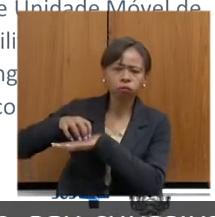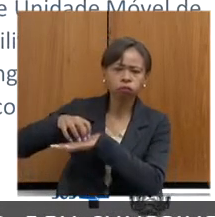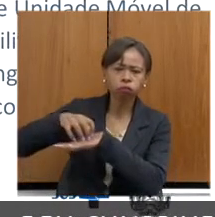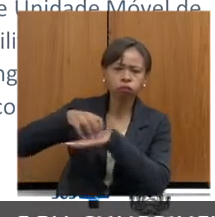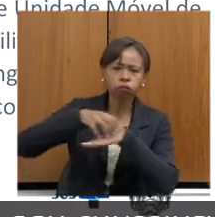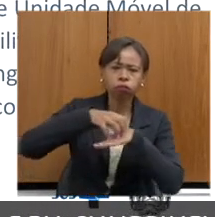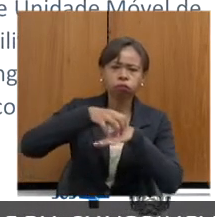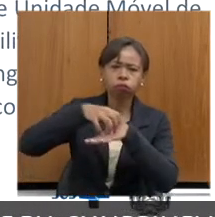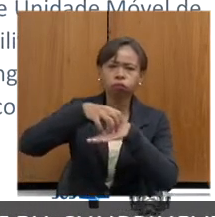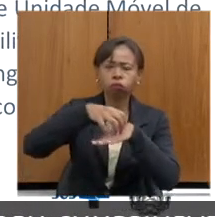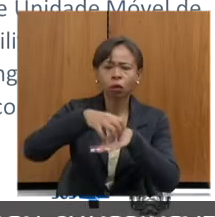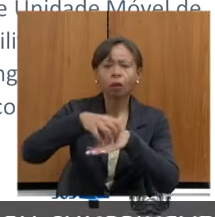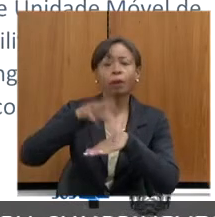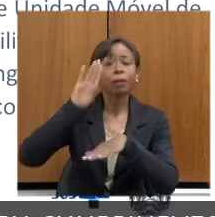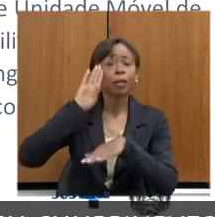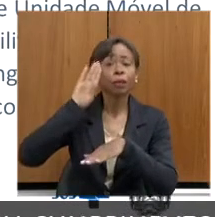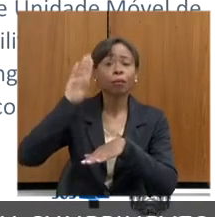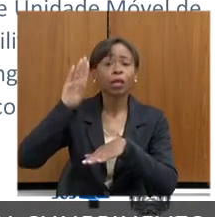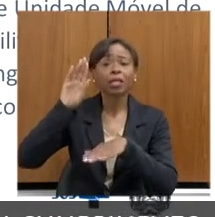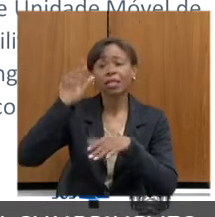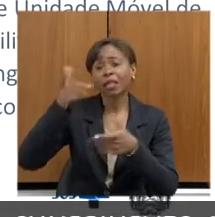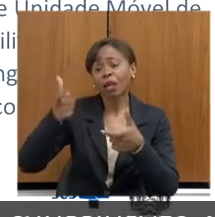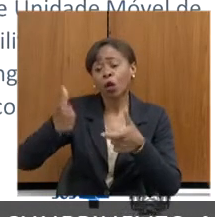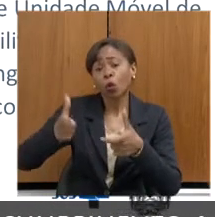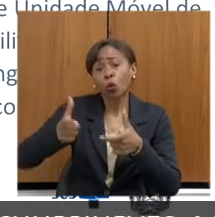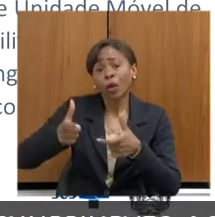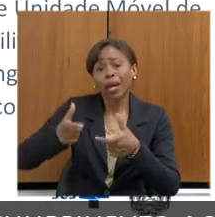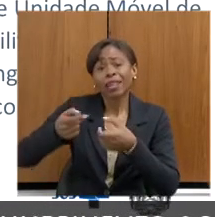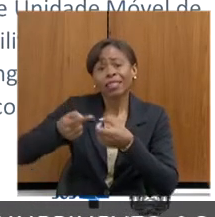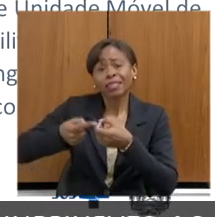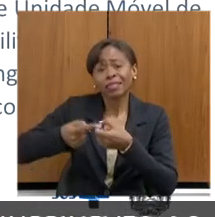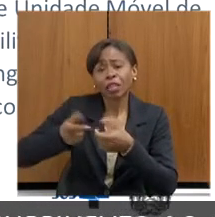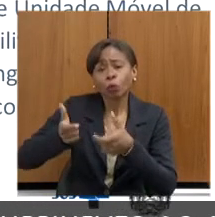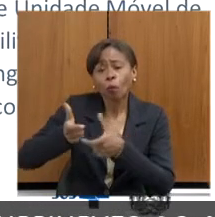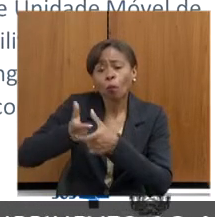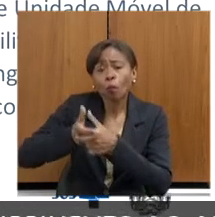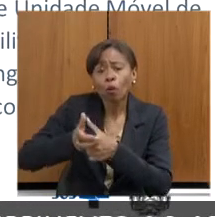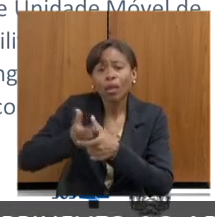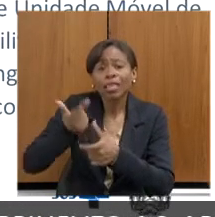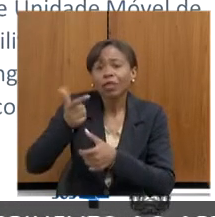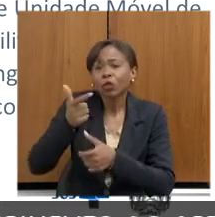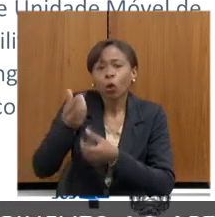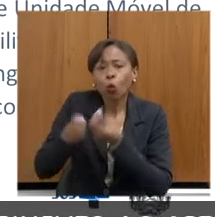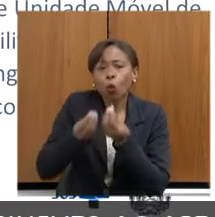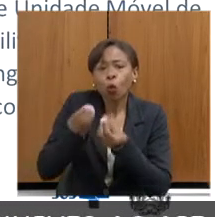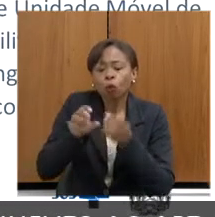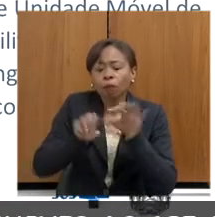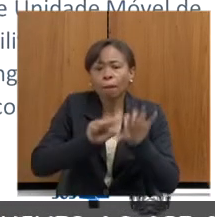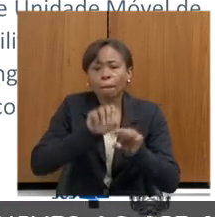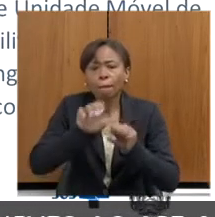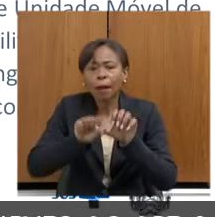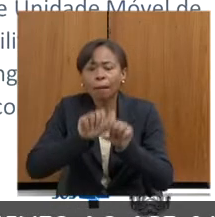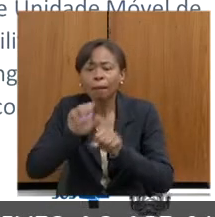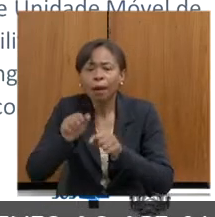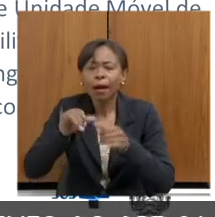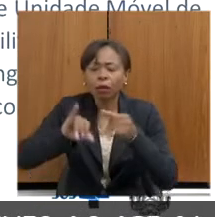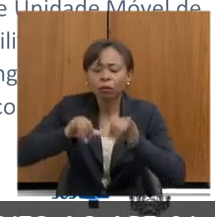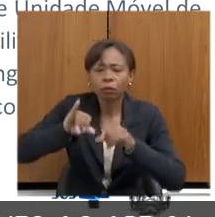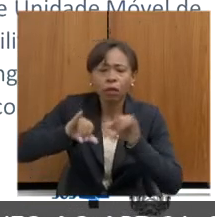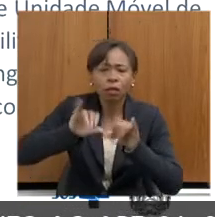tem Volume de coleta para ter um passe né 11 11 uma